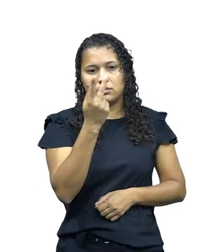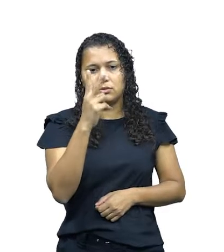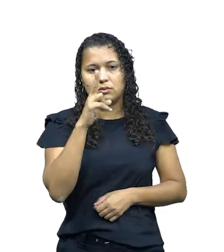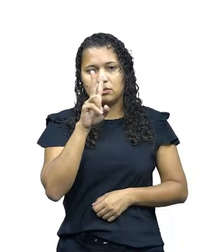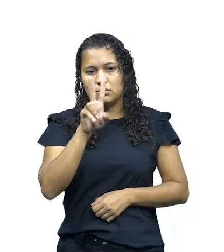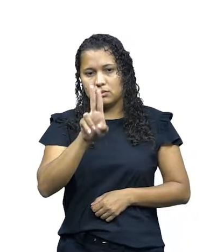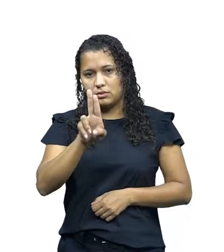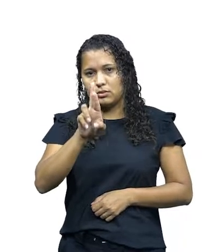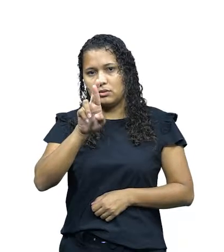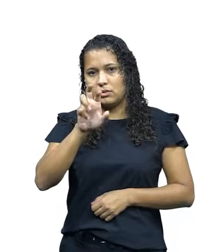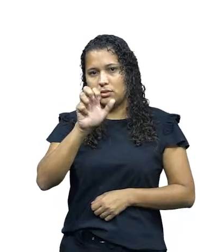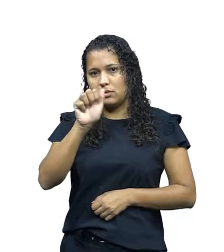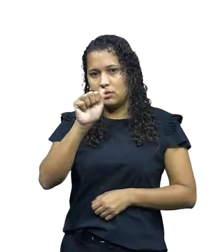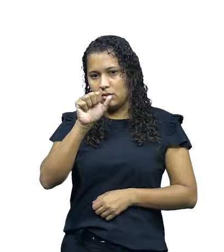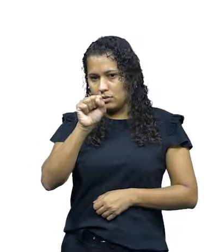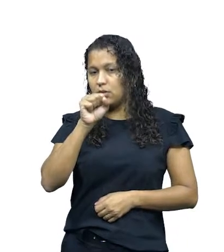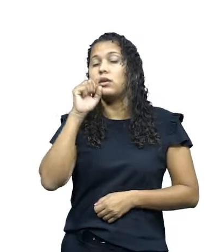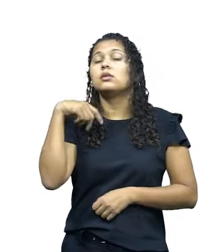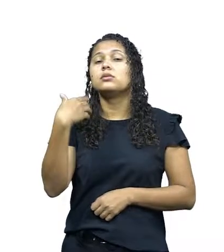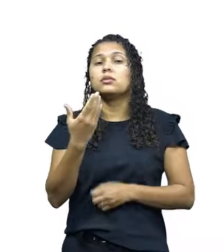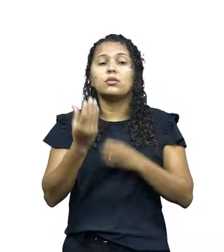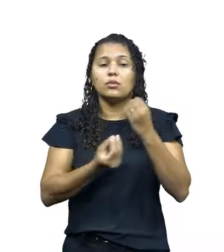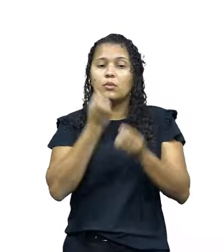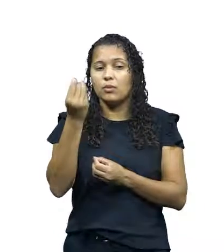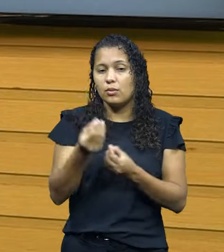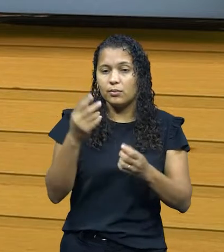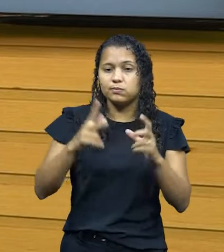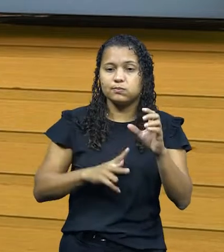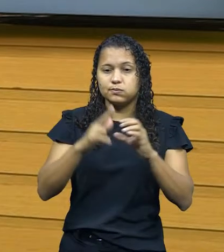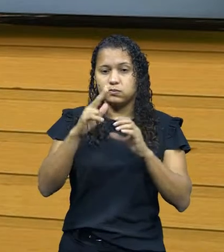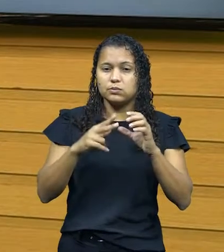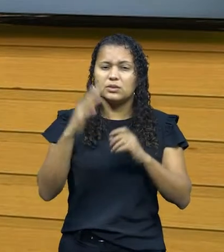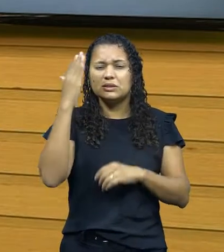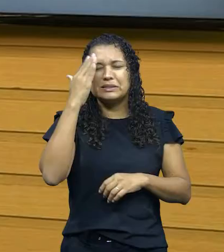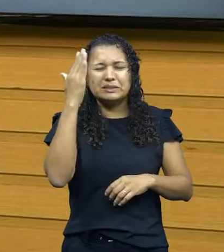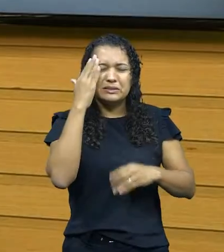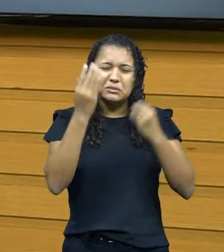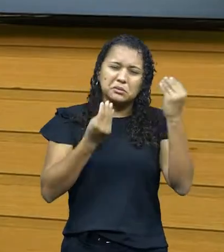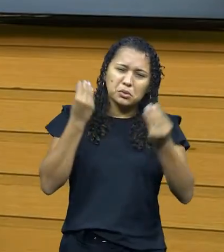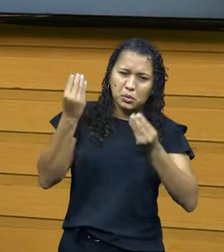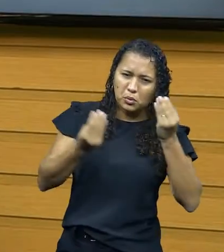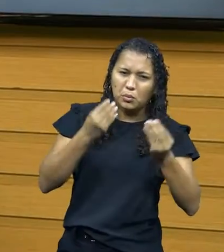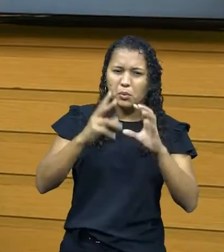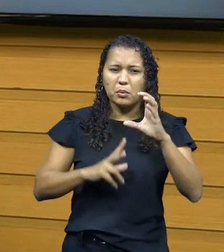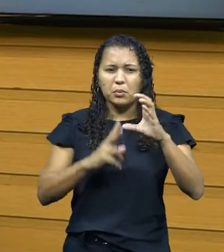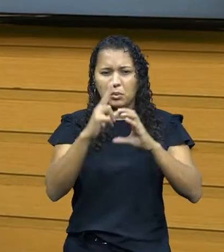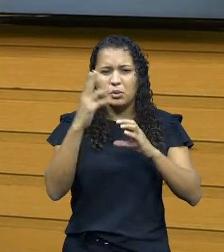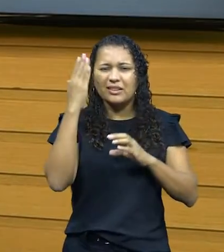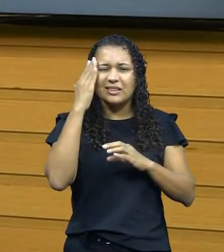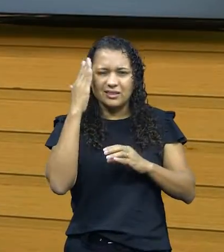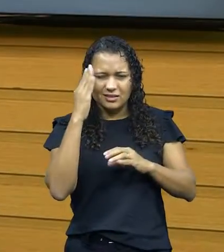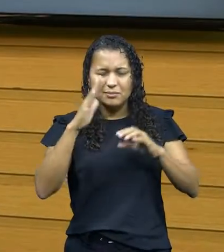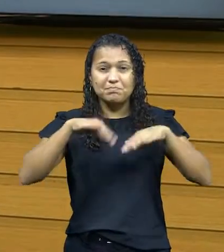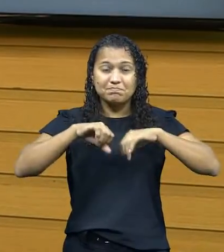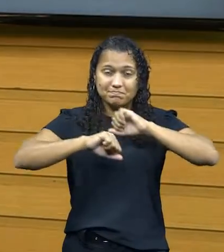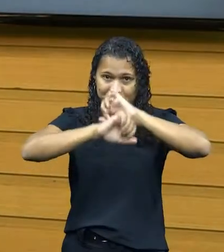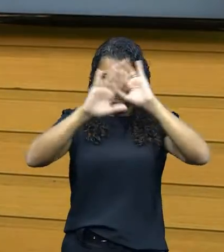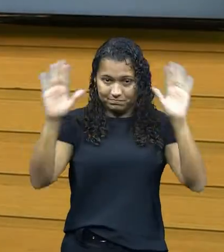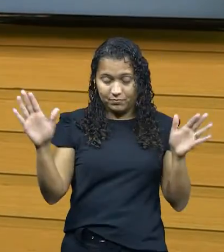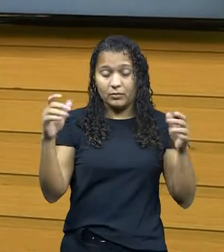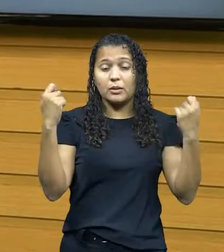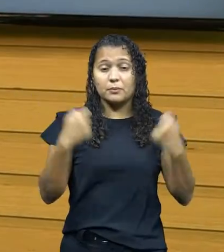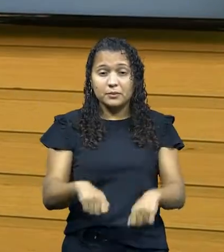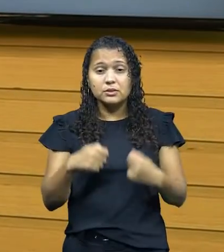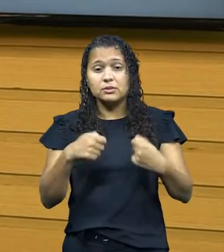as representações do plano cortado. Para a gente entender mais ou menos como é que funciona o corte, nós temos